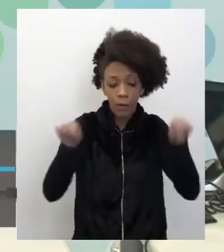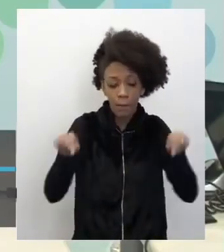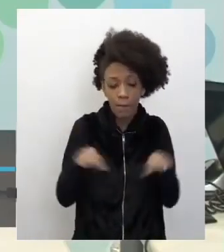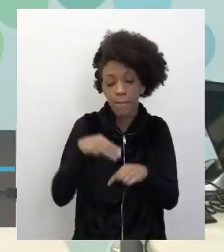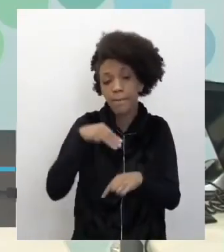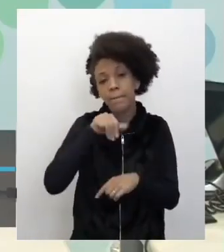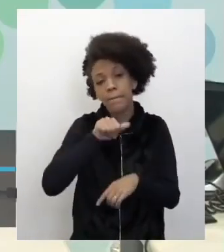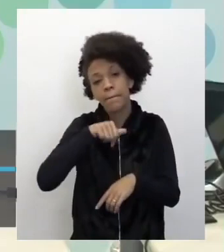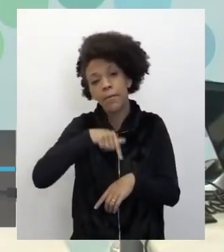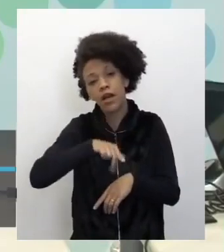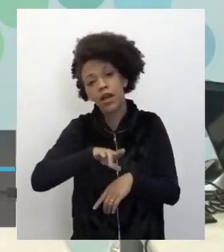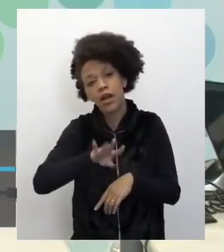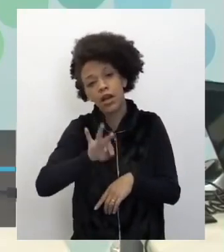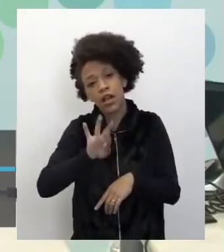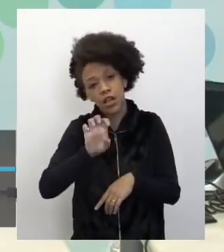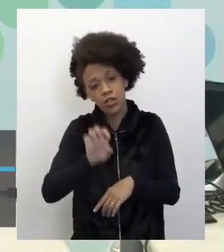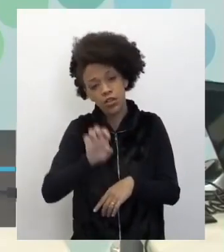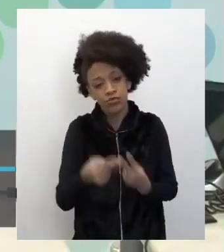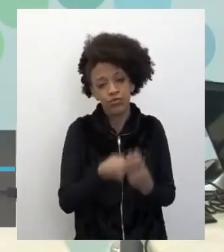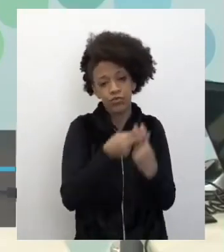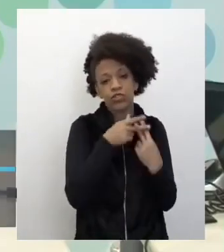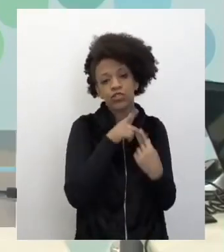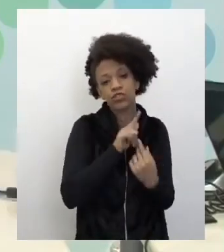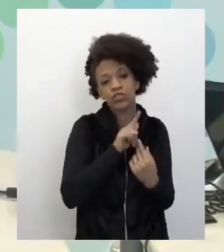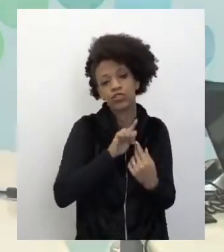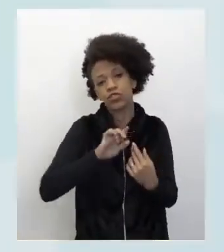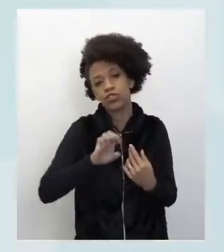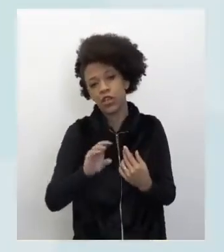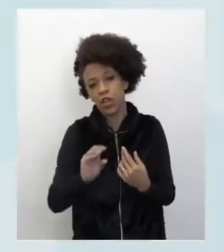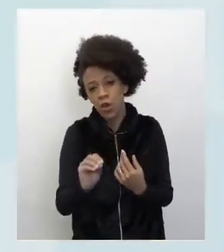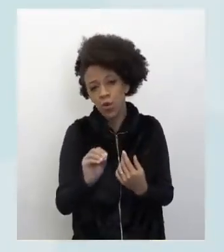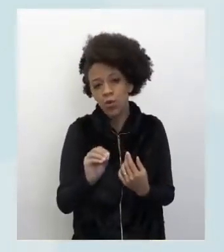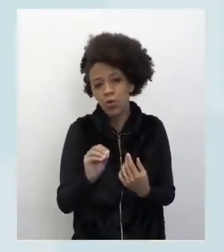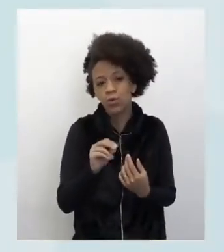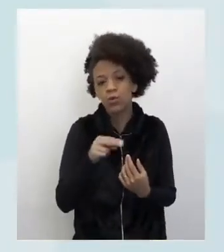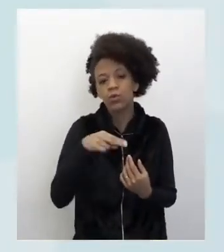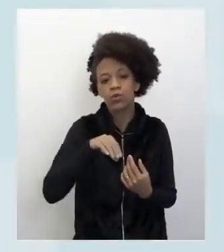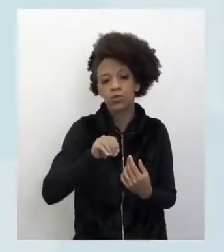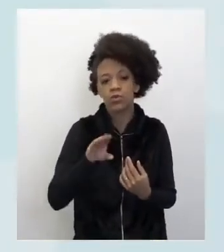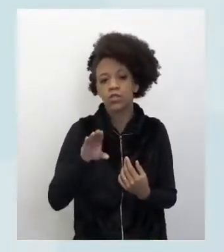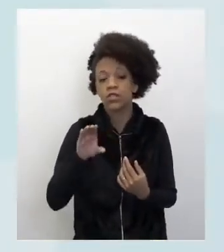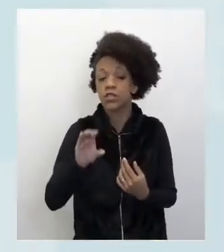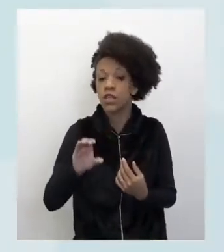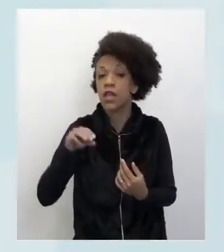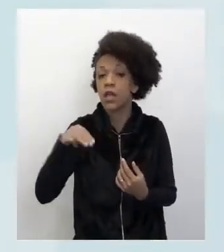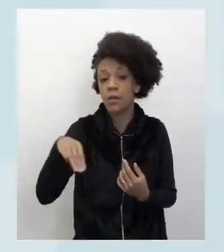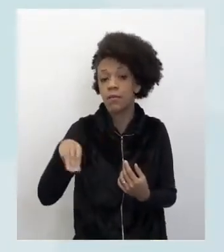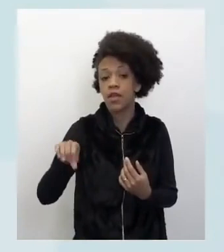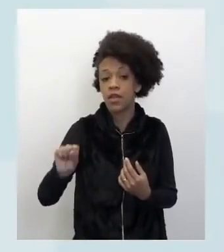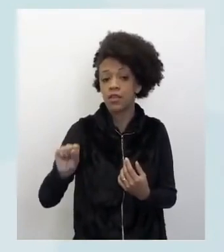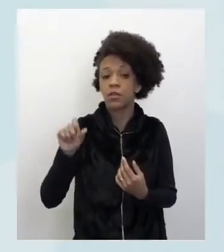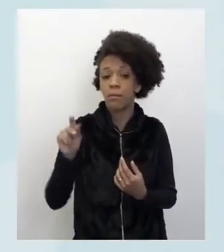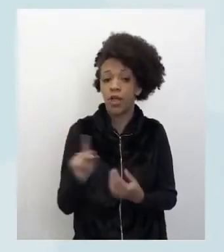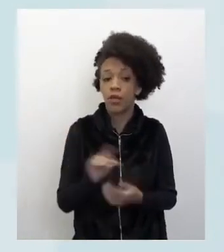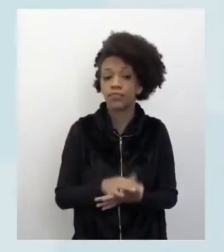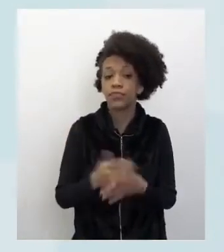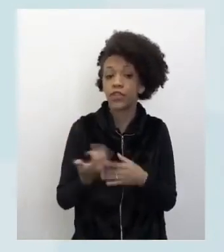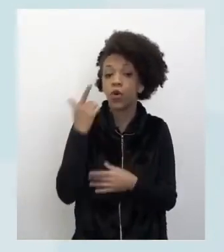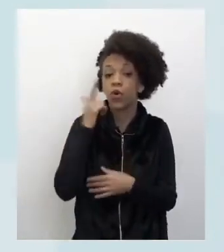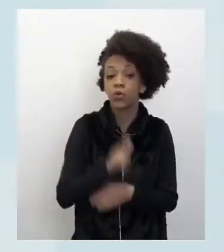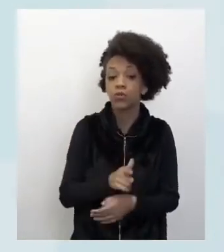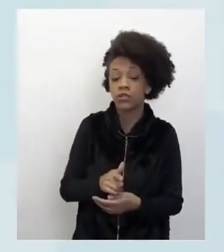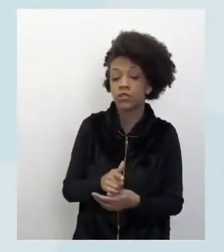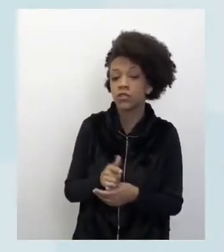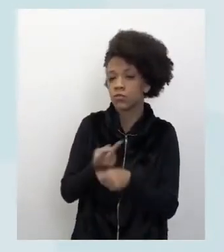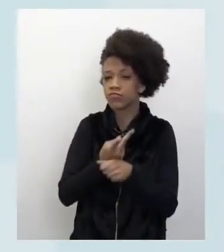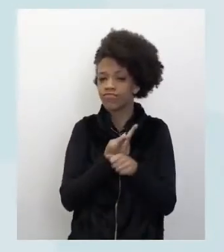vocês utilizavam a hashtag GEL, né, no centro de mídias, no CMSP, e aí nós conseguimos